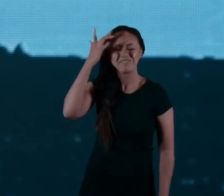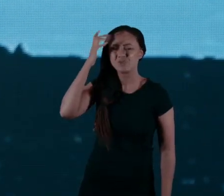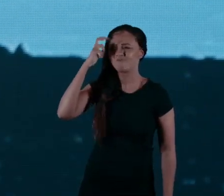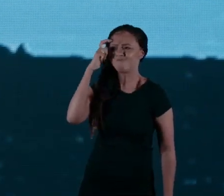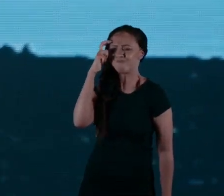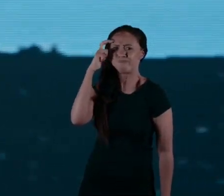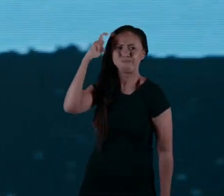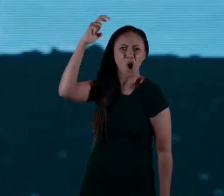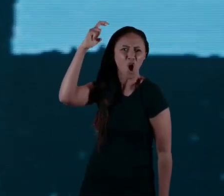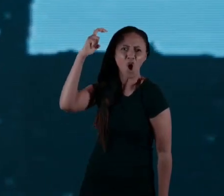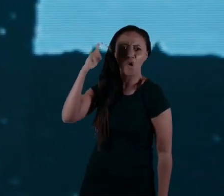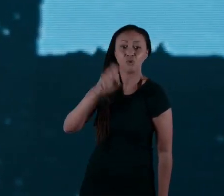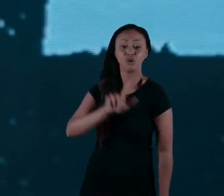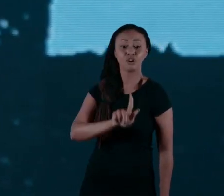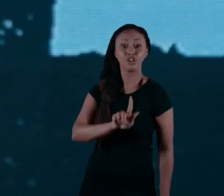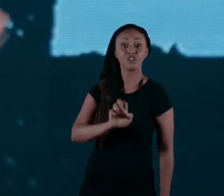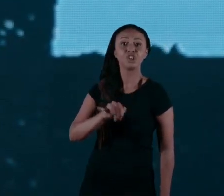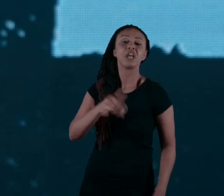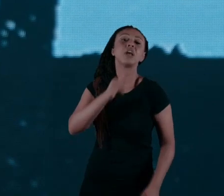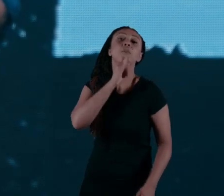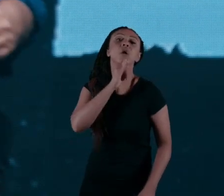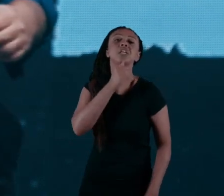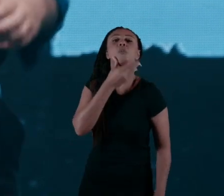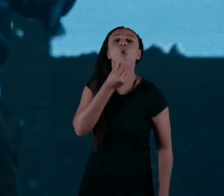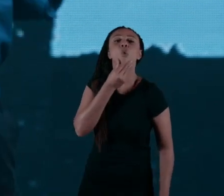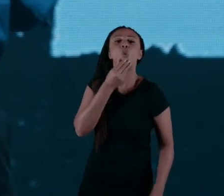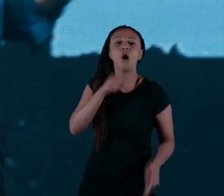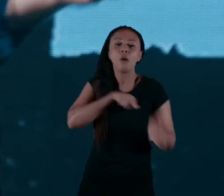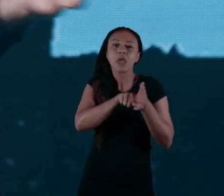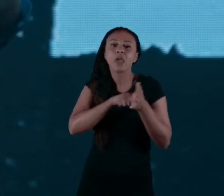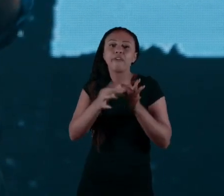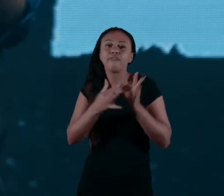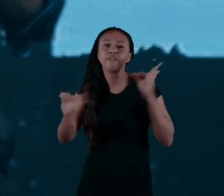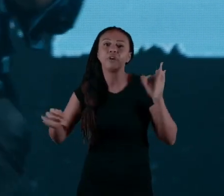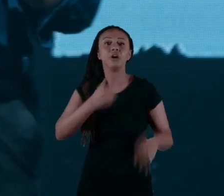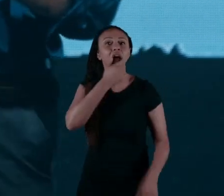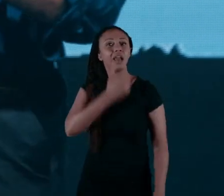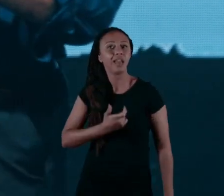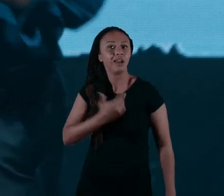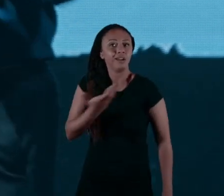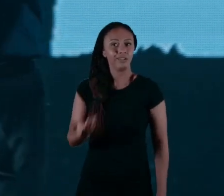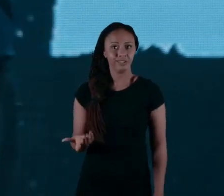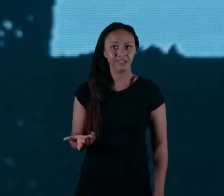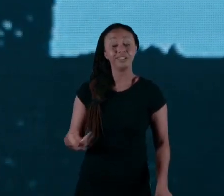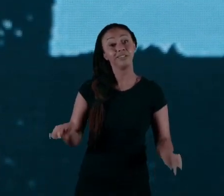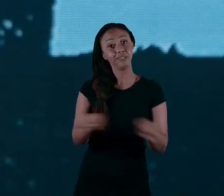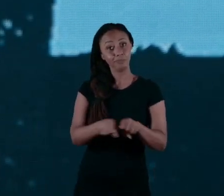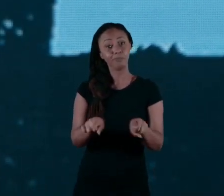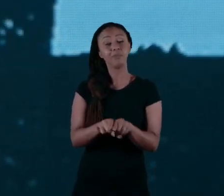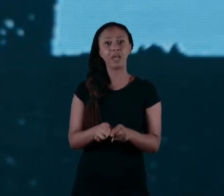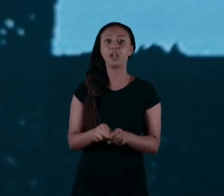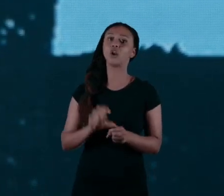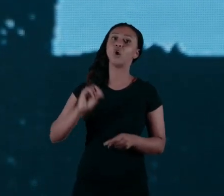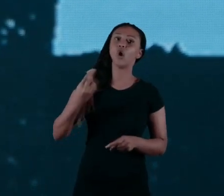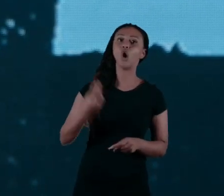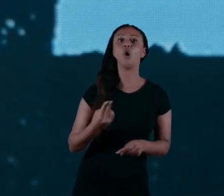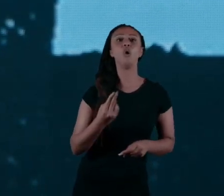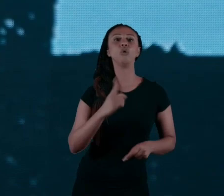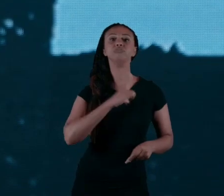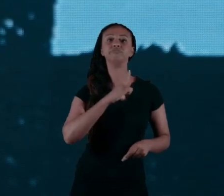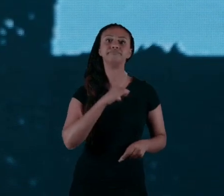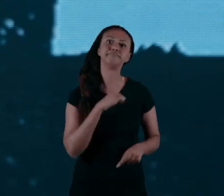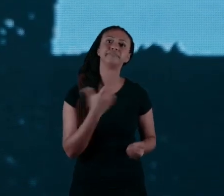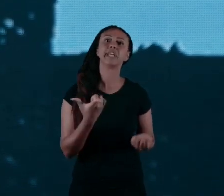inteligentíssimas, gênios, como Albert Einstein, ou talvez pessoas muito superdotadas em áreas